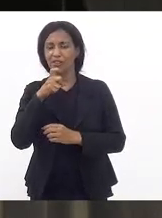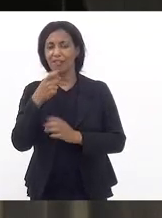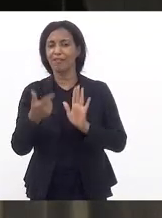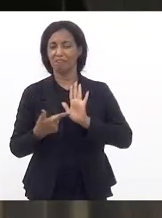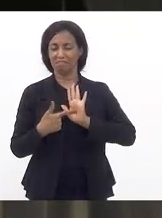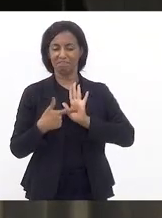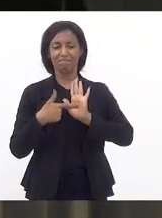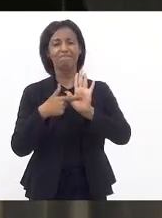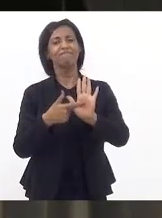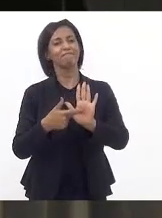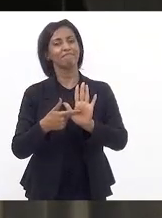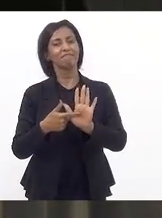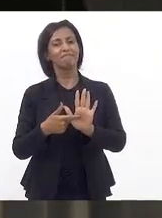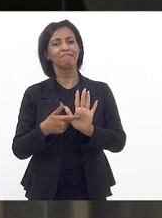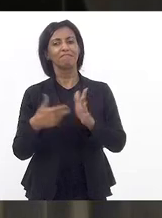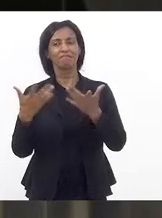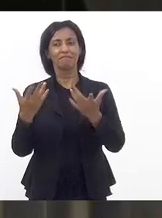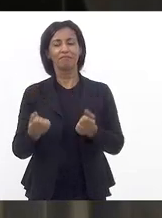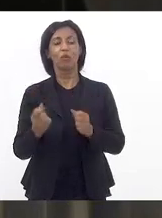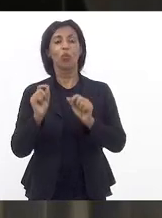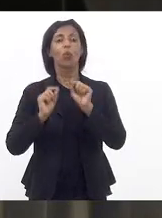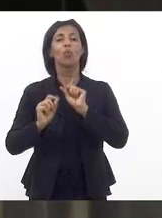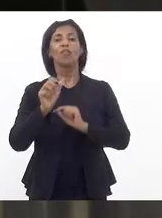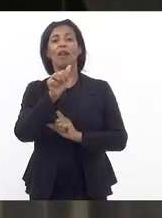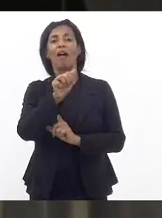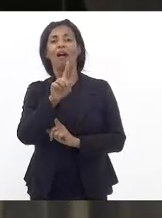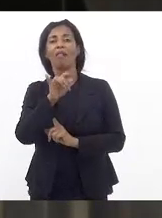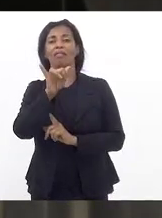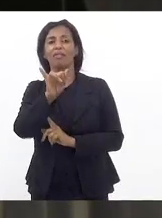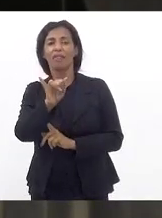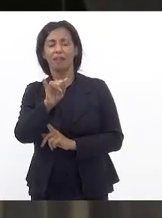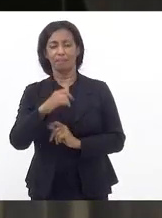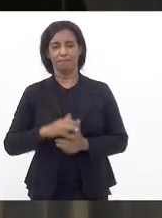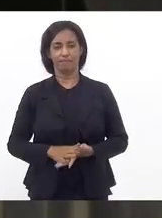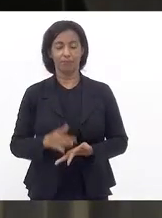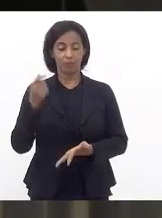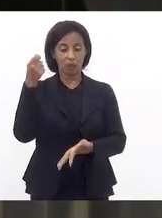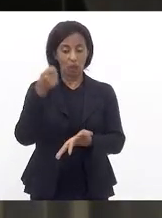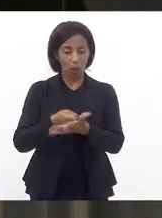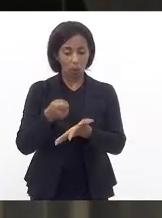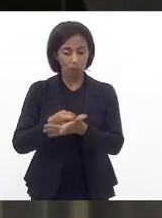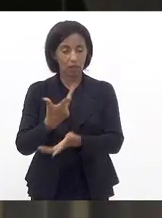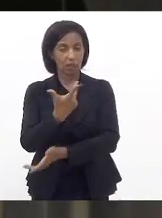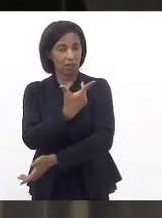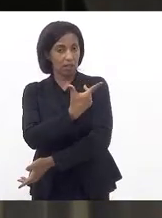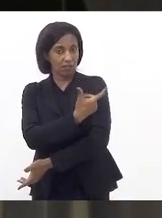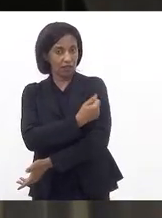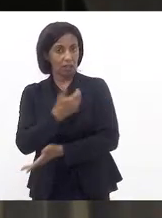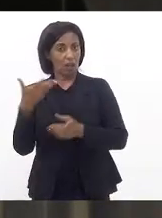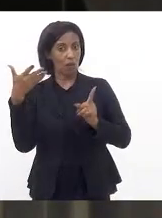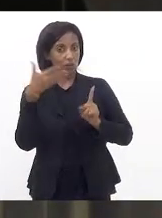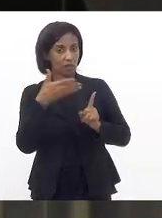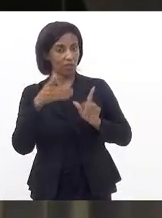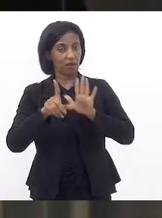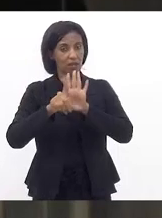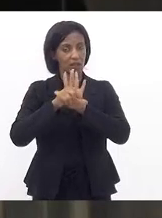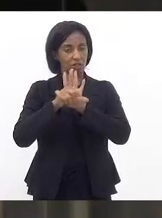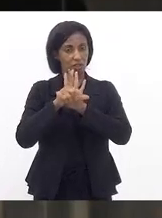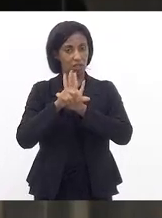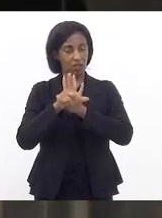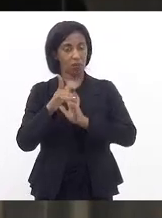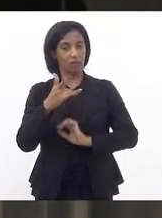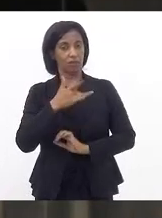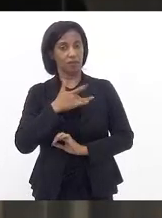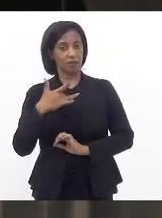desmascarada vamos lá o que diz haver a obrigatoriedade da vacinação a que se refere à legislação sanitária